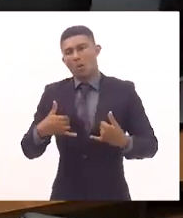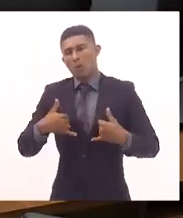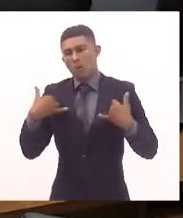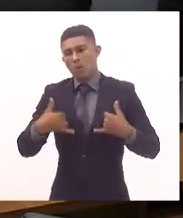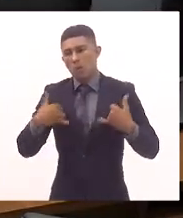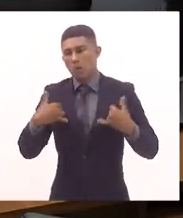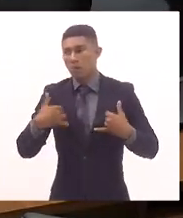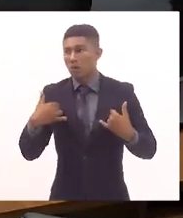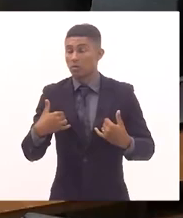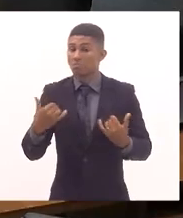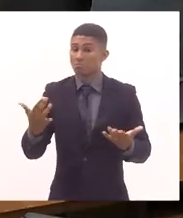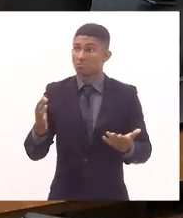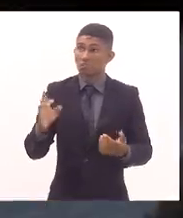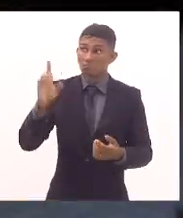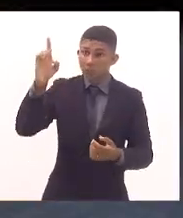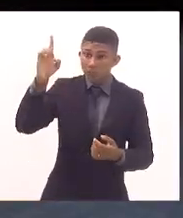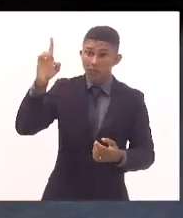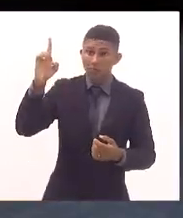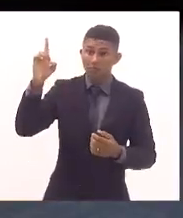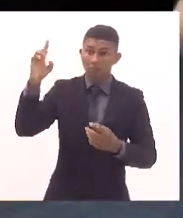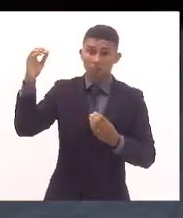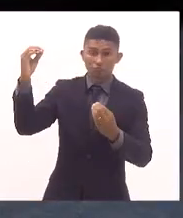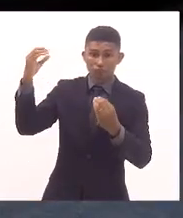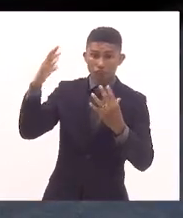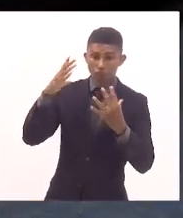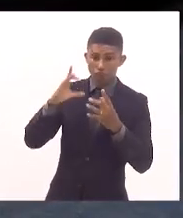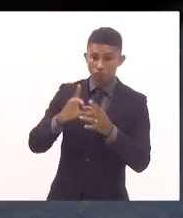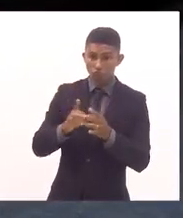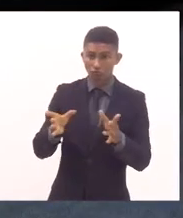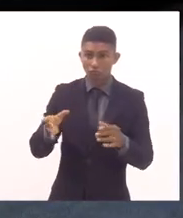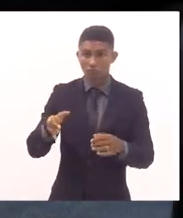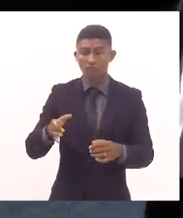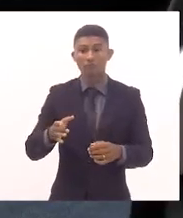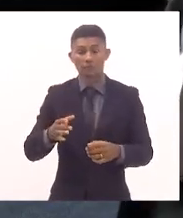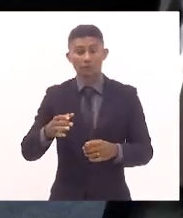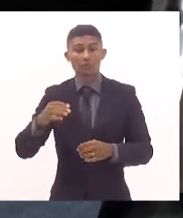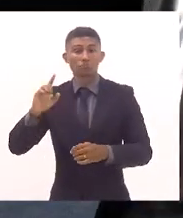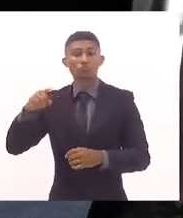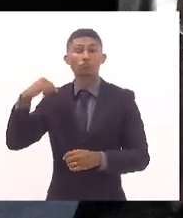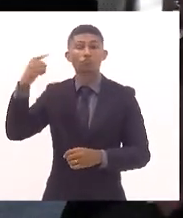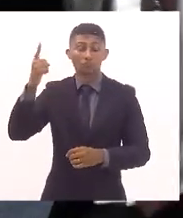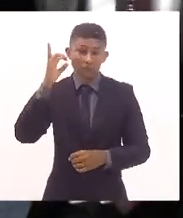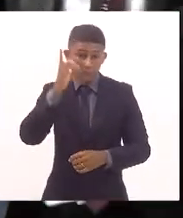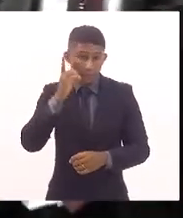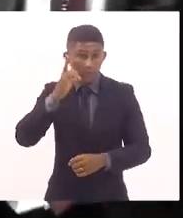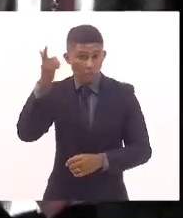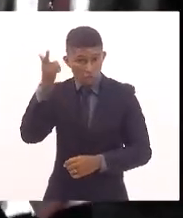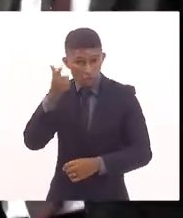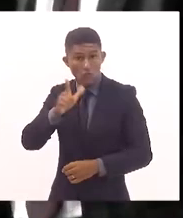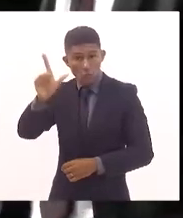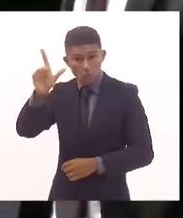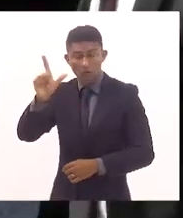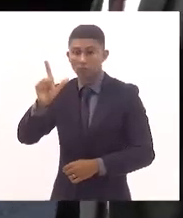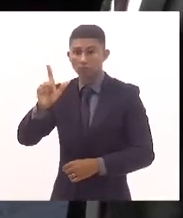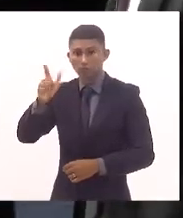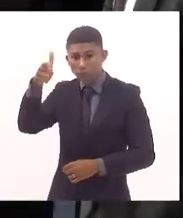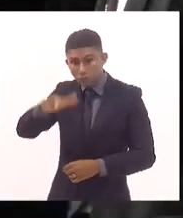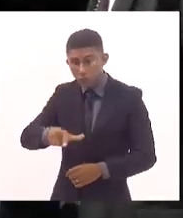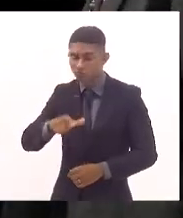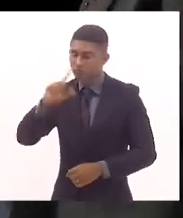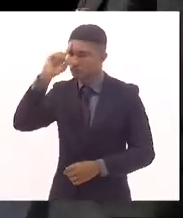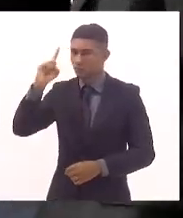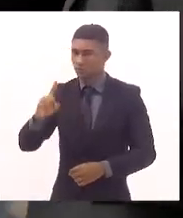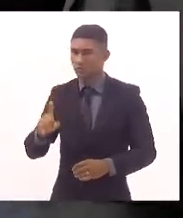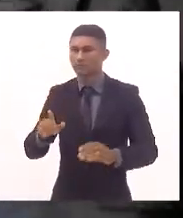Deus permitirá que nós estejamos aqui na próxima legislatura, mas quero dizer